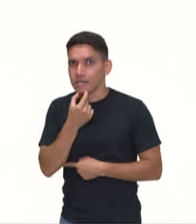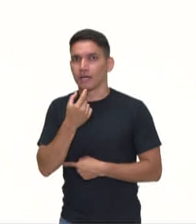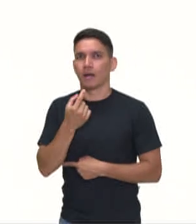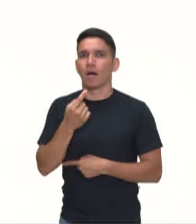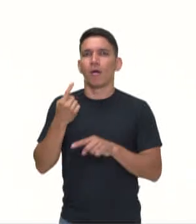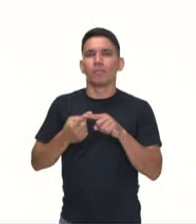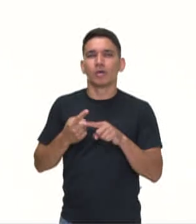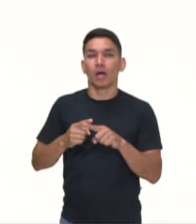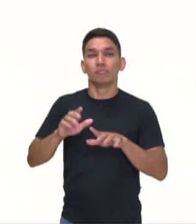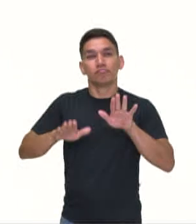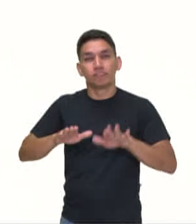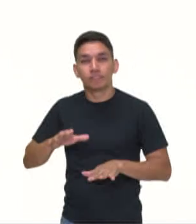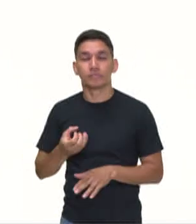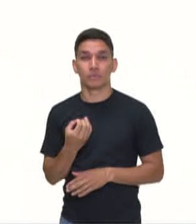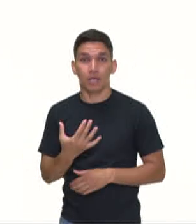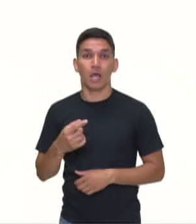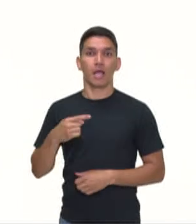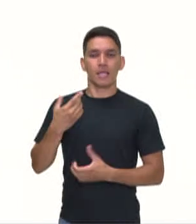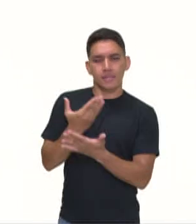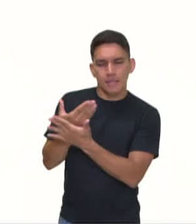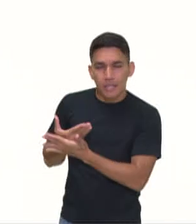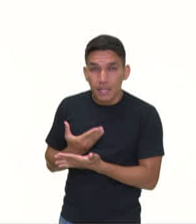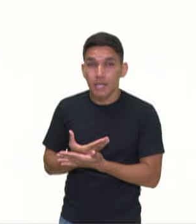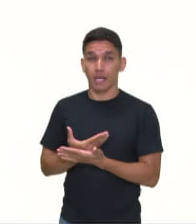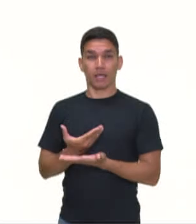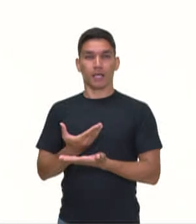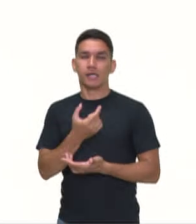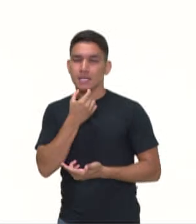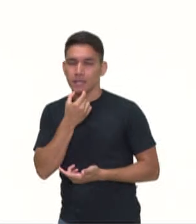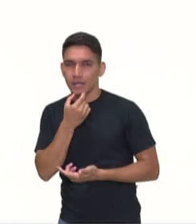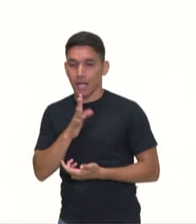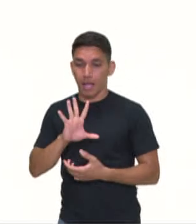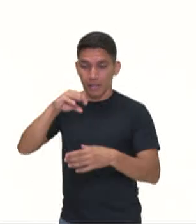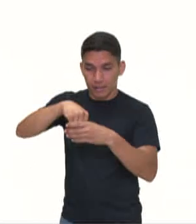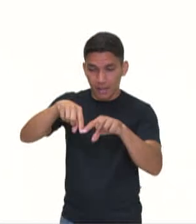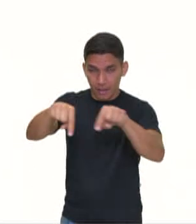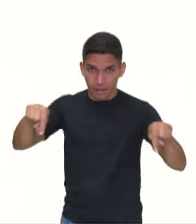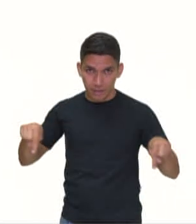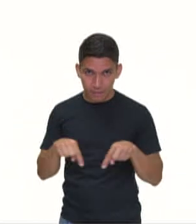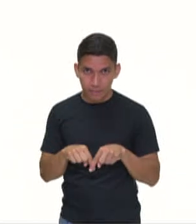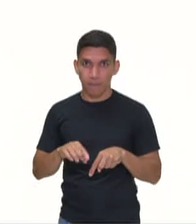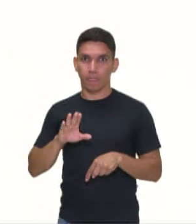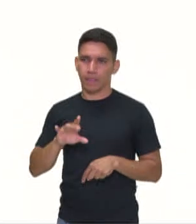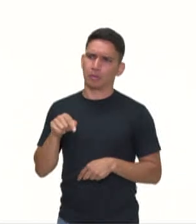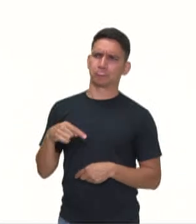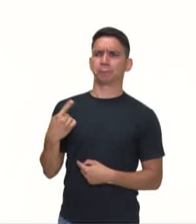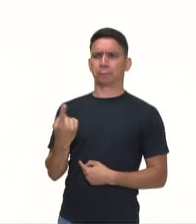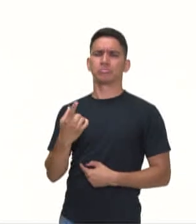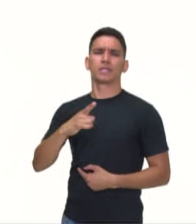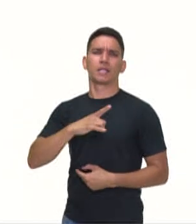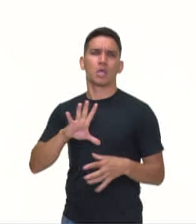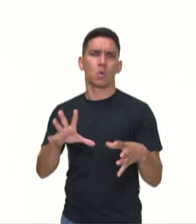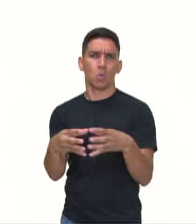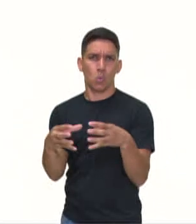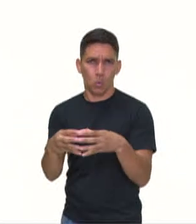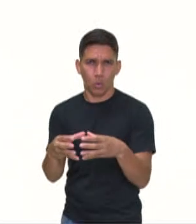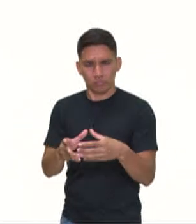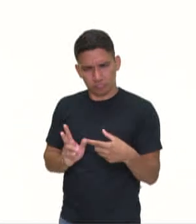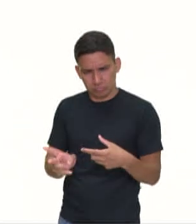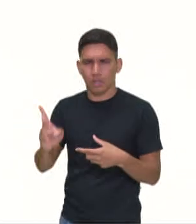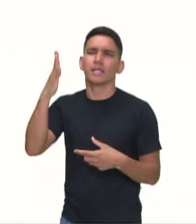also how well a student can use English in the classroom. That's what matters most. E aqui o nosso texto